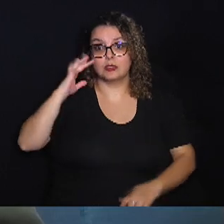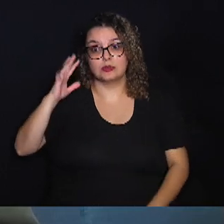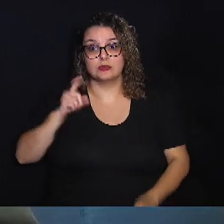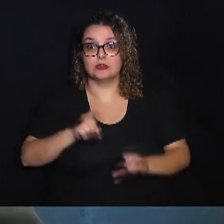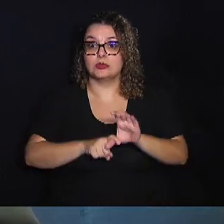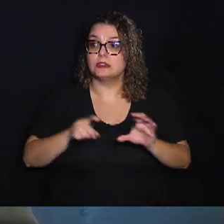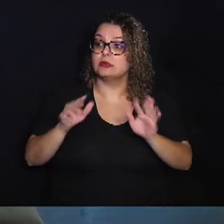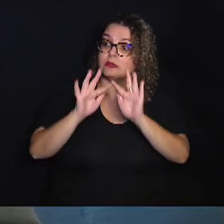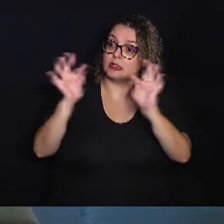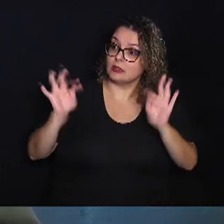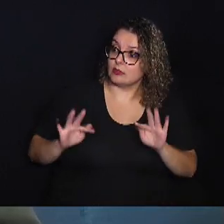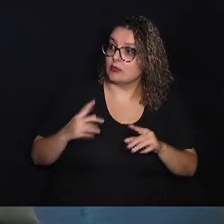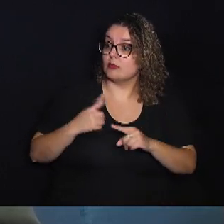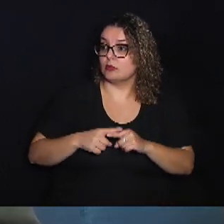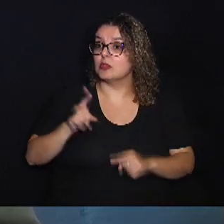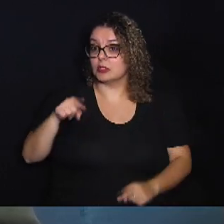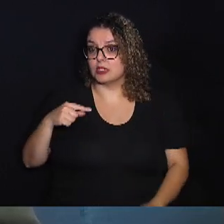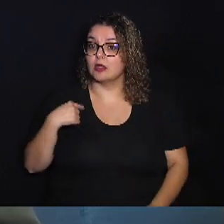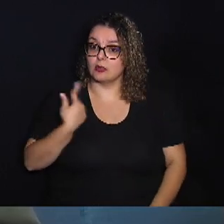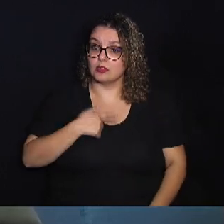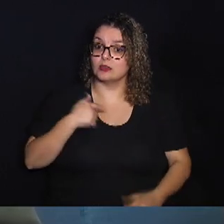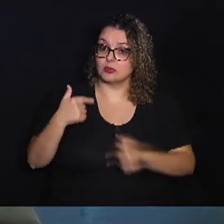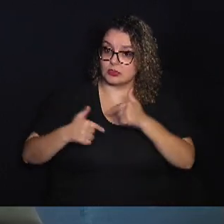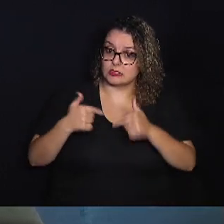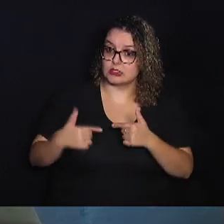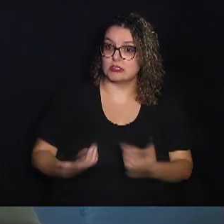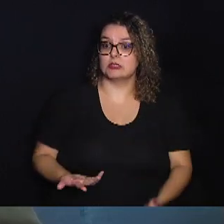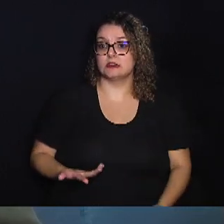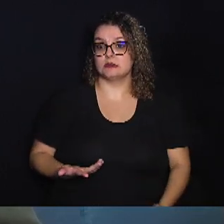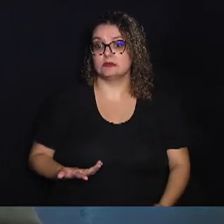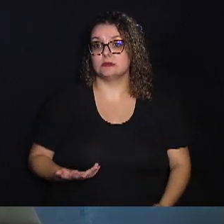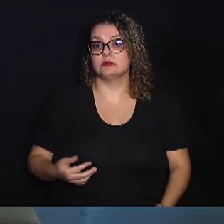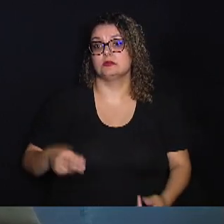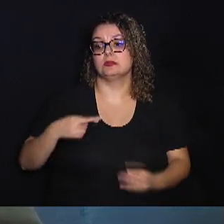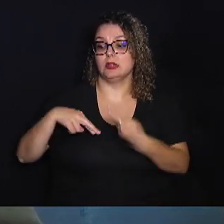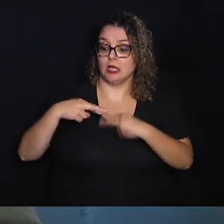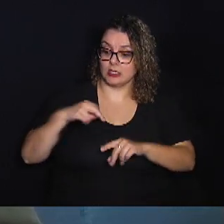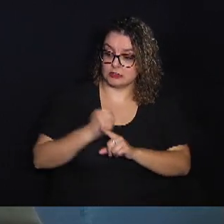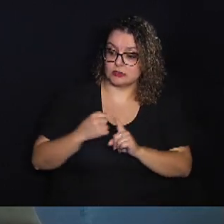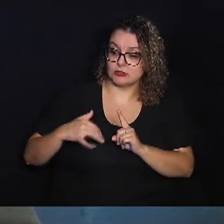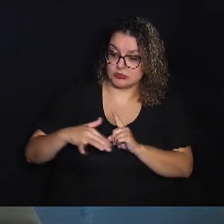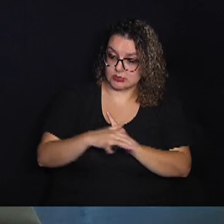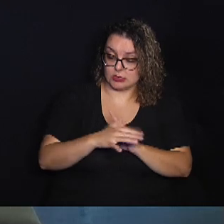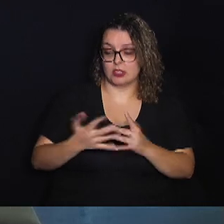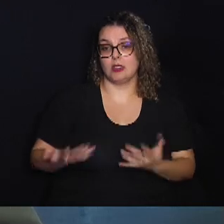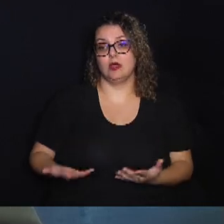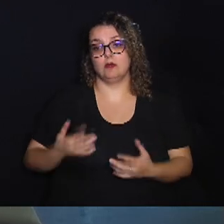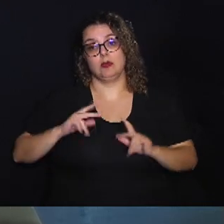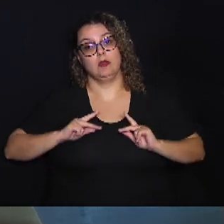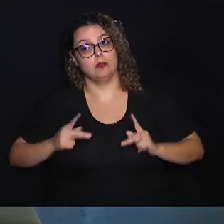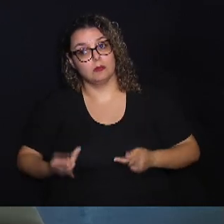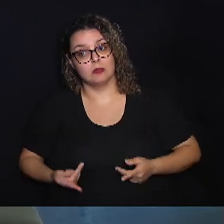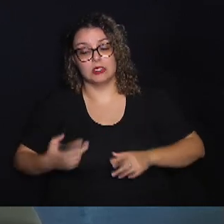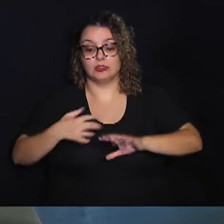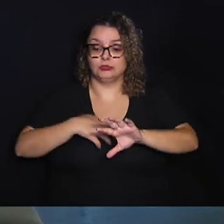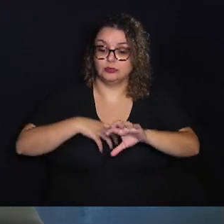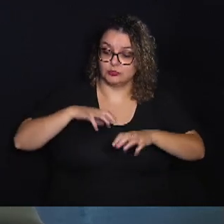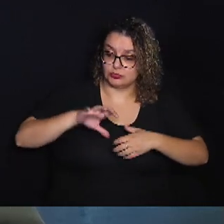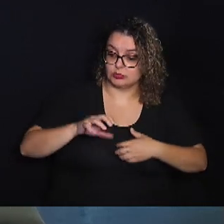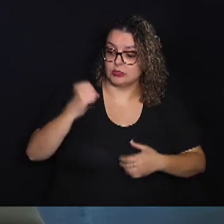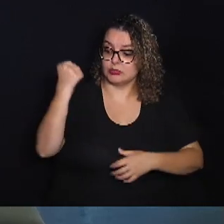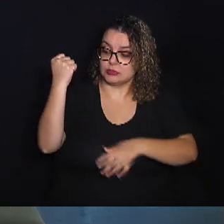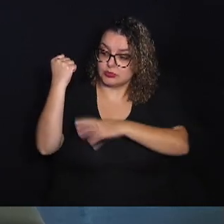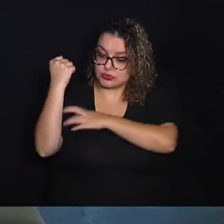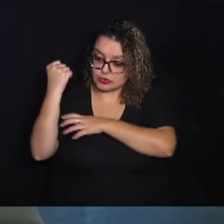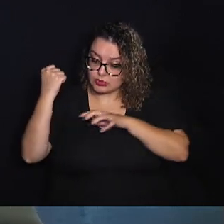independentes, felizes, porque é isso que também a gente trabalha, né? A questão social, a questão humana, de empoderamento